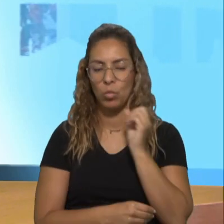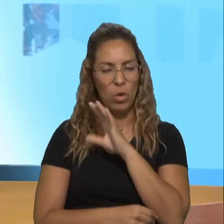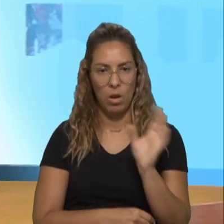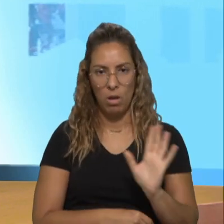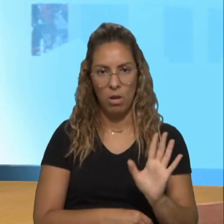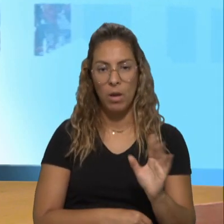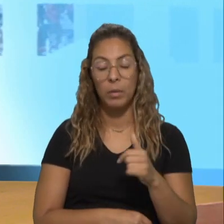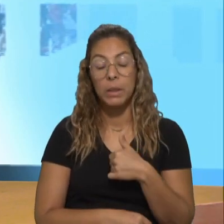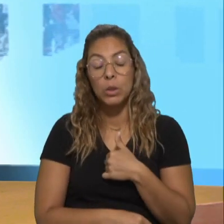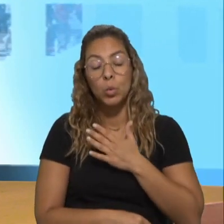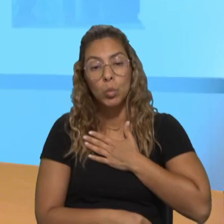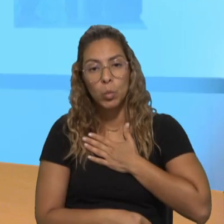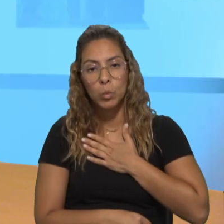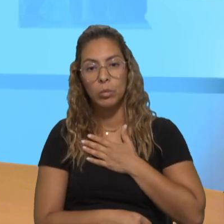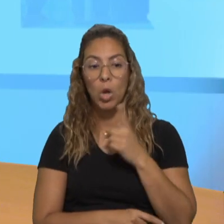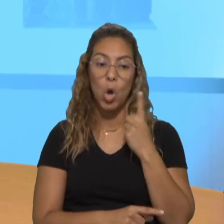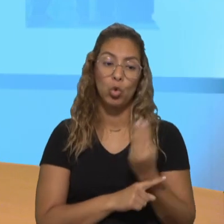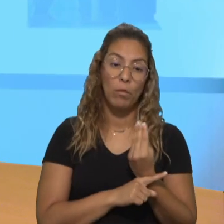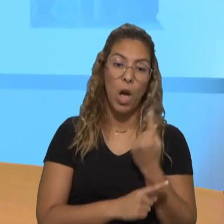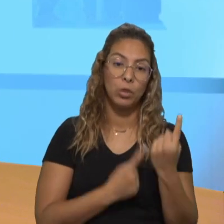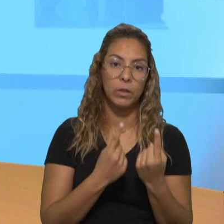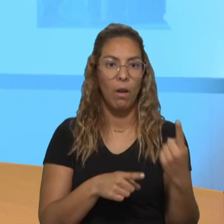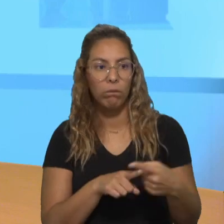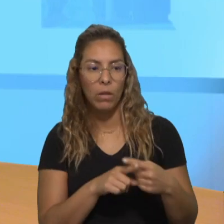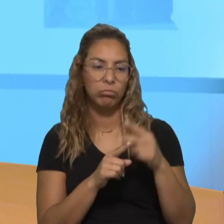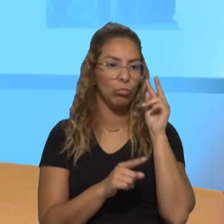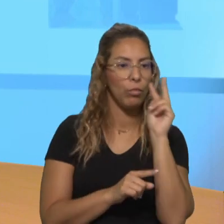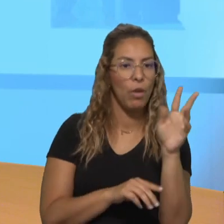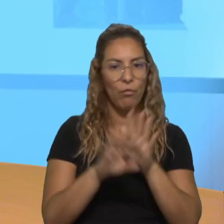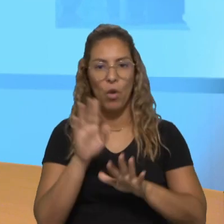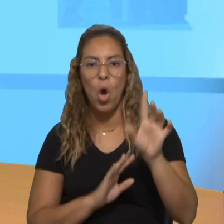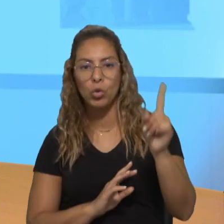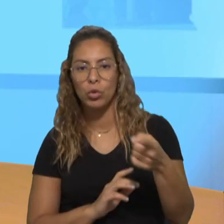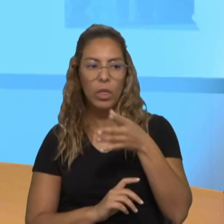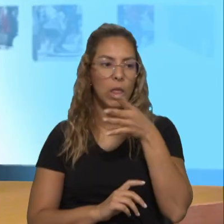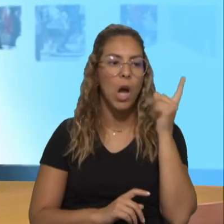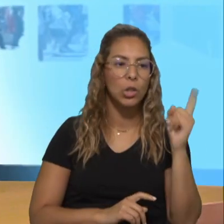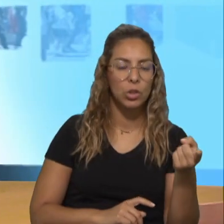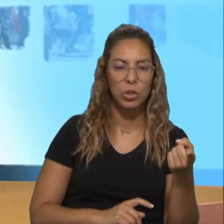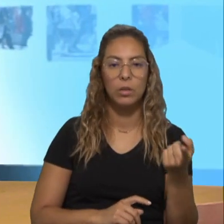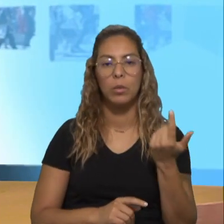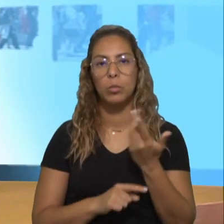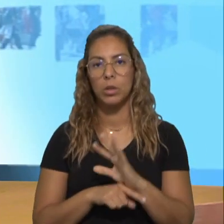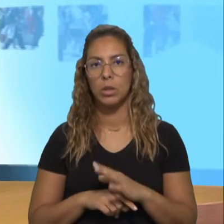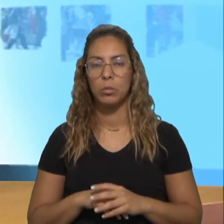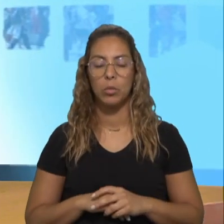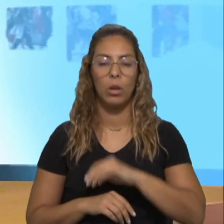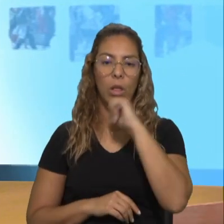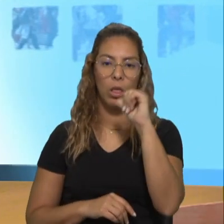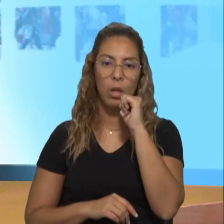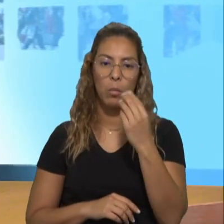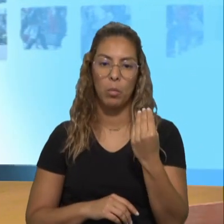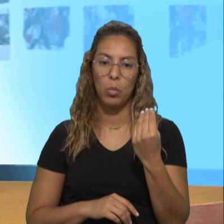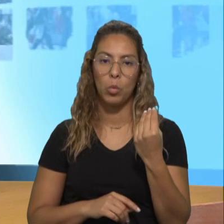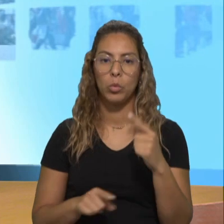está, se calhar para alguns jovens isso ainda é muito importante, até mesmo, por exemplo, hoje em dia faz-se muita